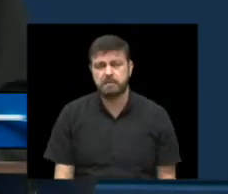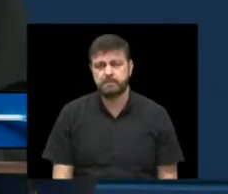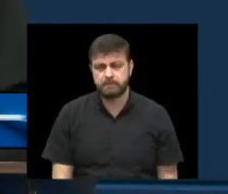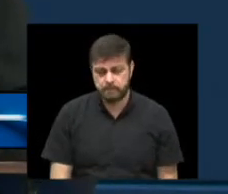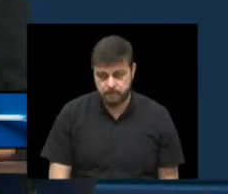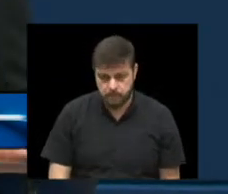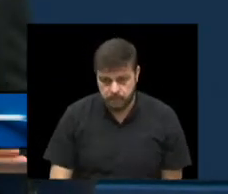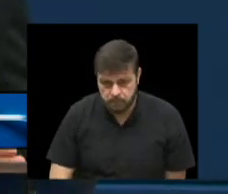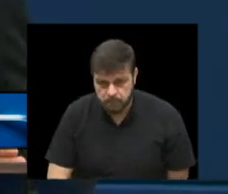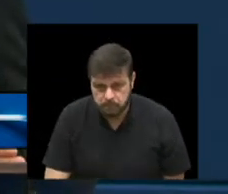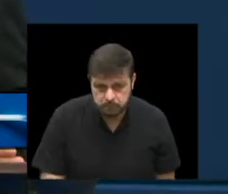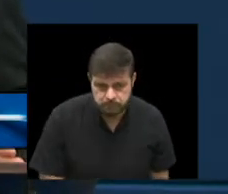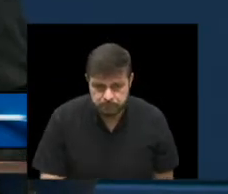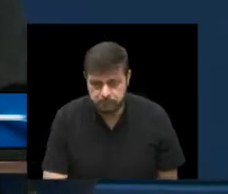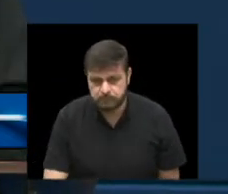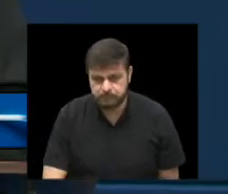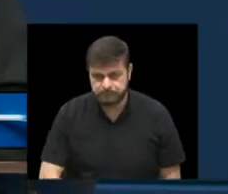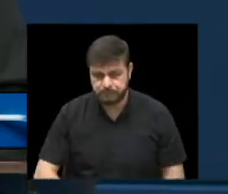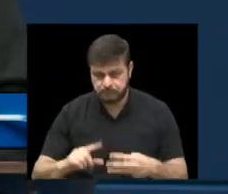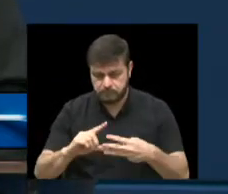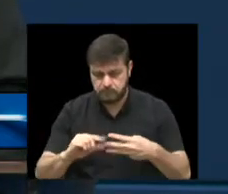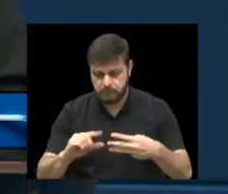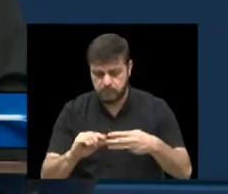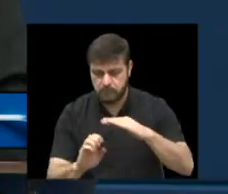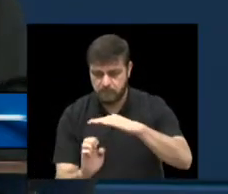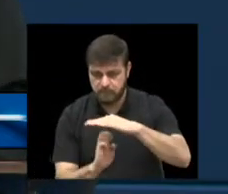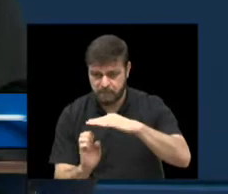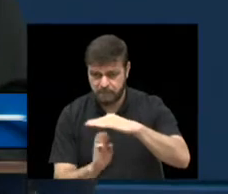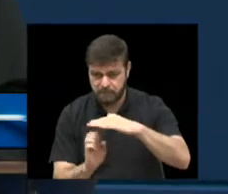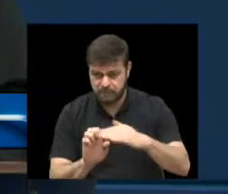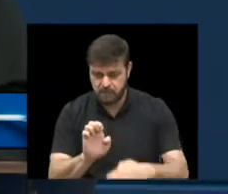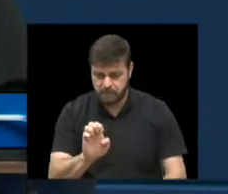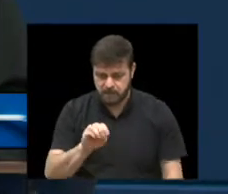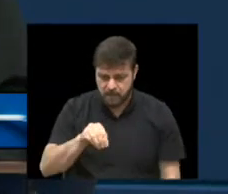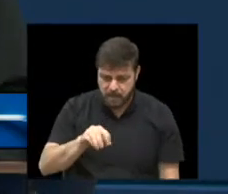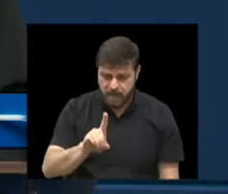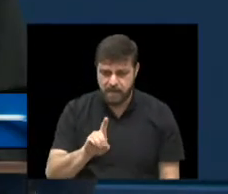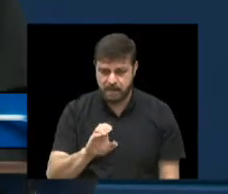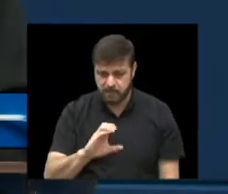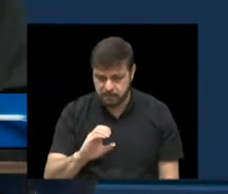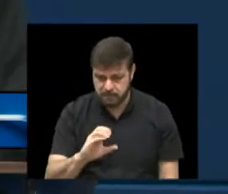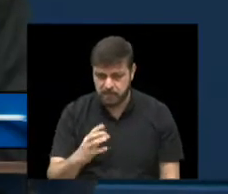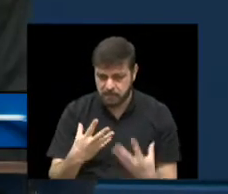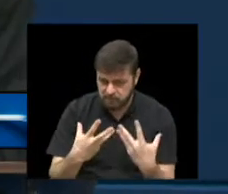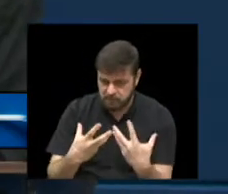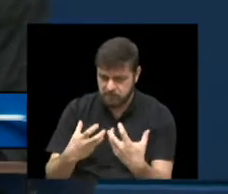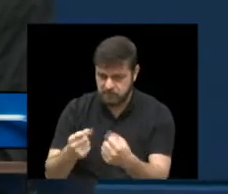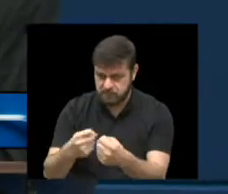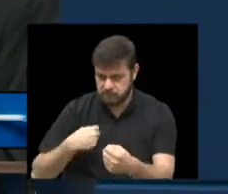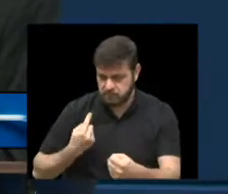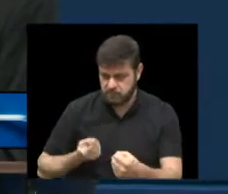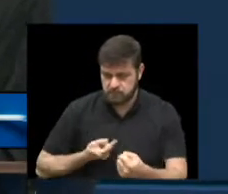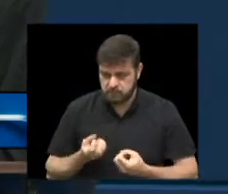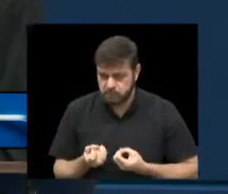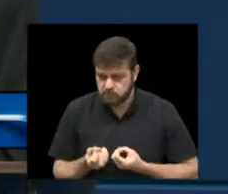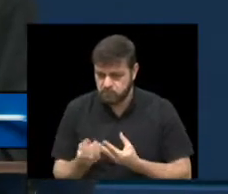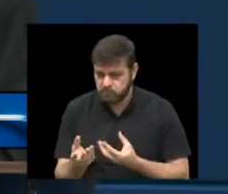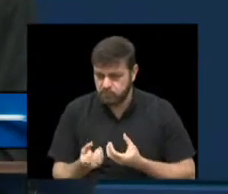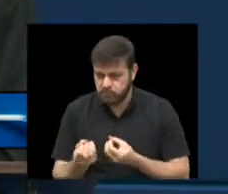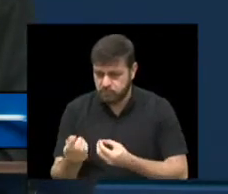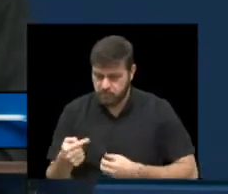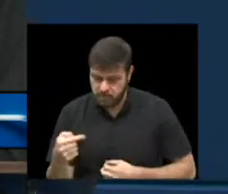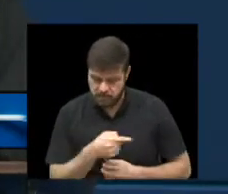que a INDEC tem acolhido uma série de informações que nós discutimos na